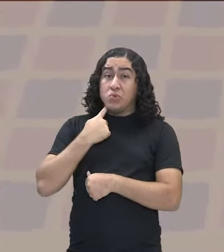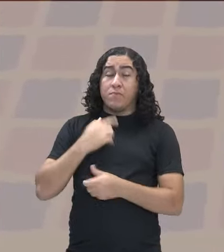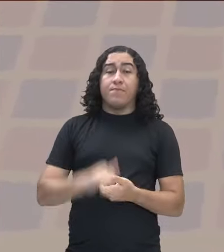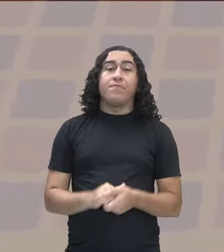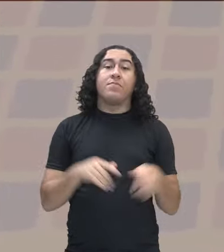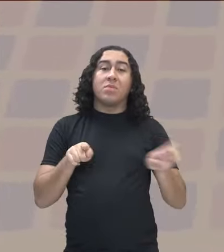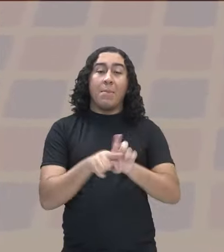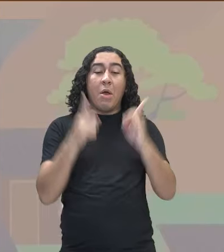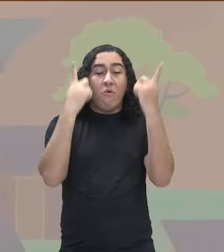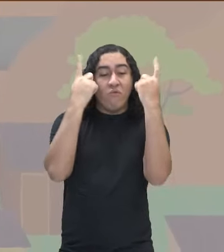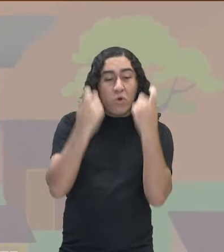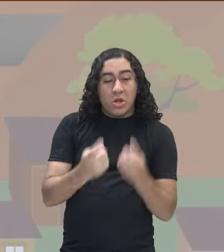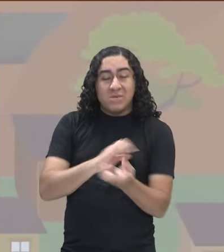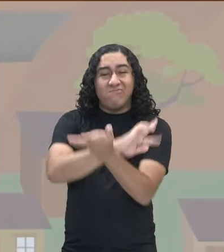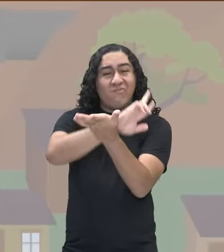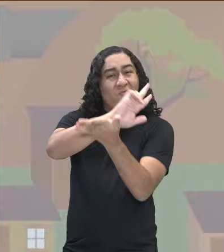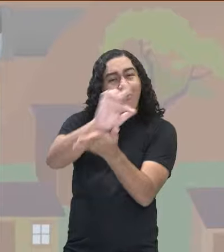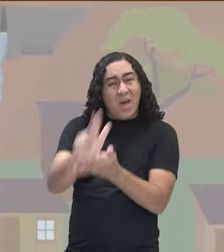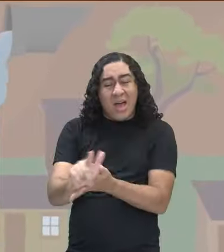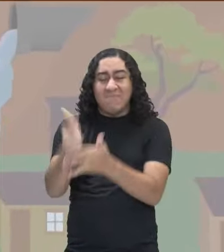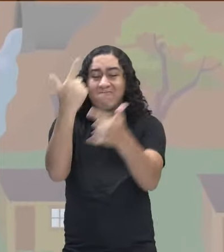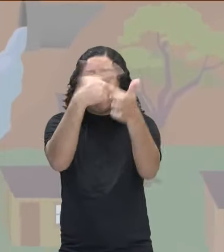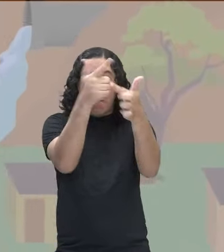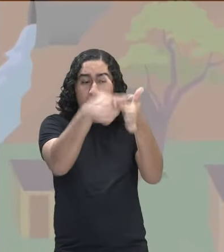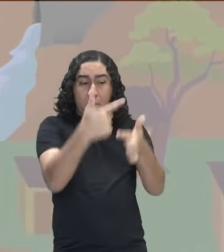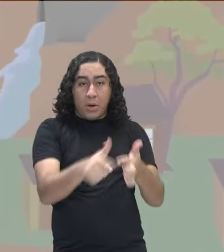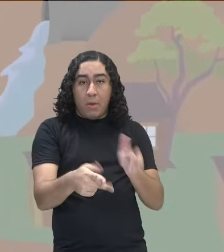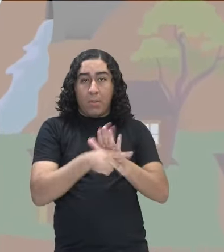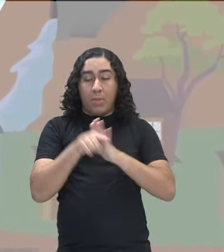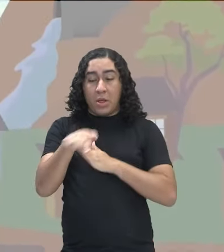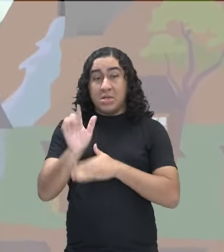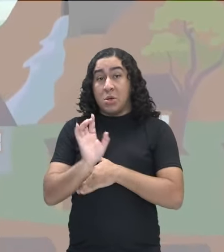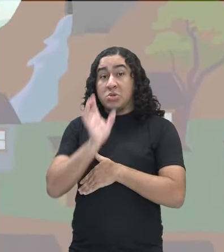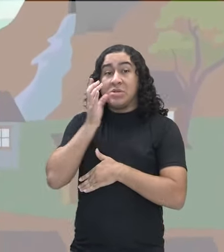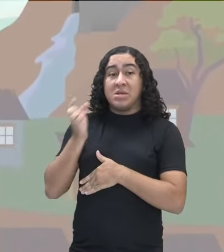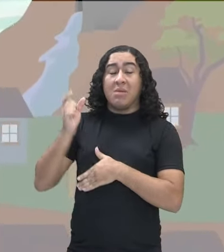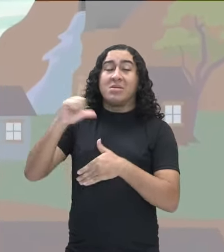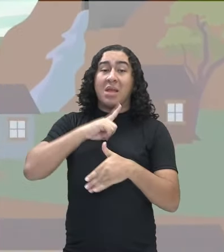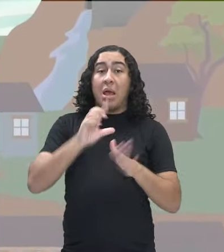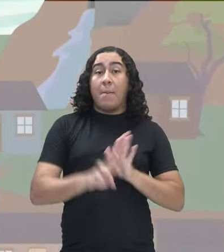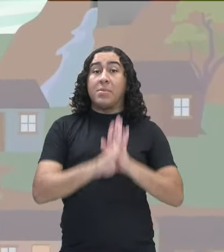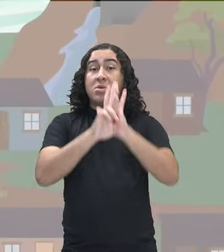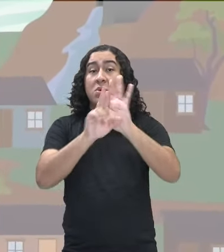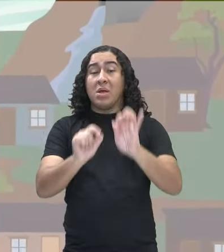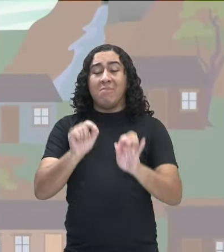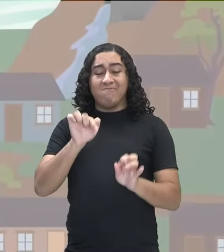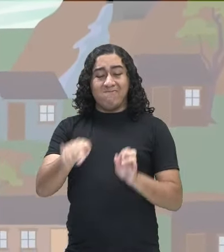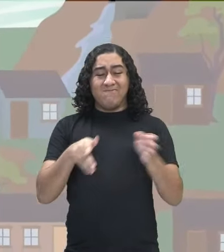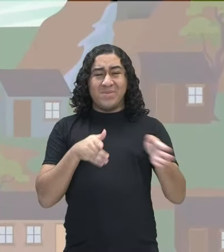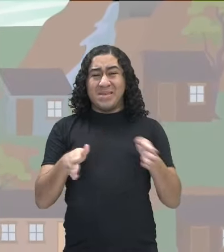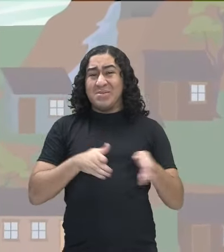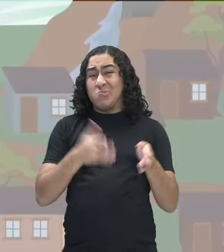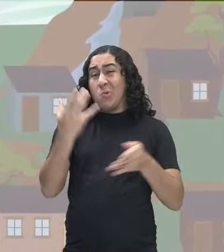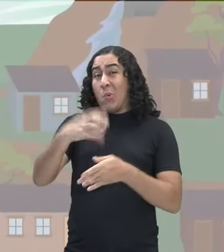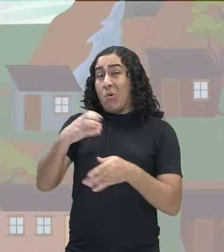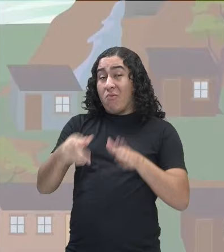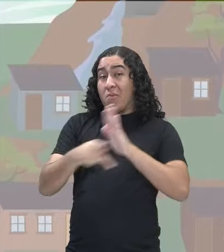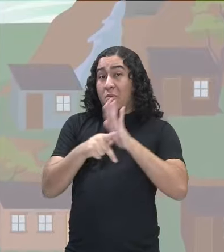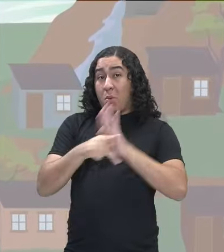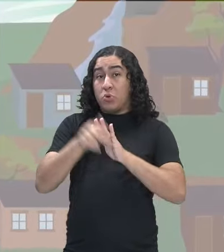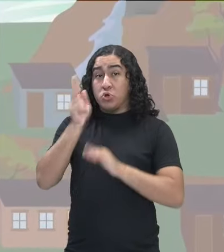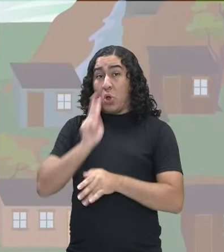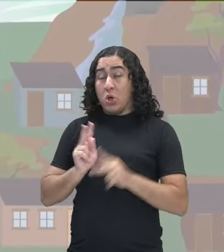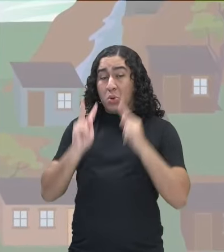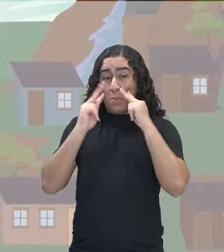as péssimas condições da captura e do transporte de Africanos para América representaram um capítulo Sombrio na história da